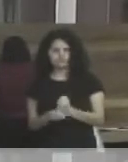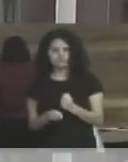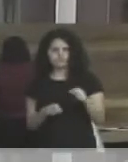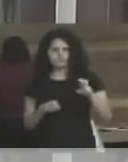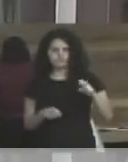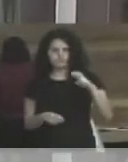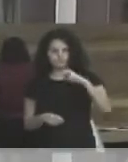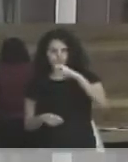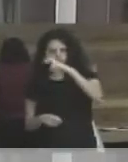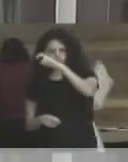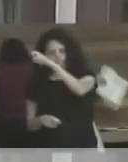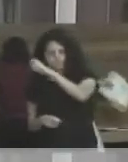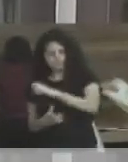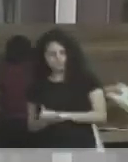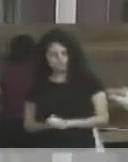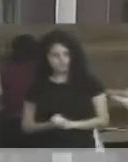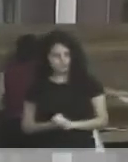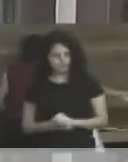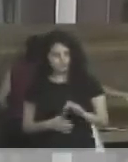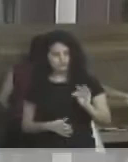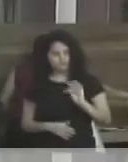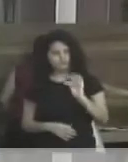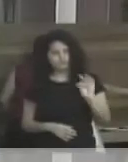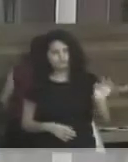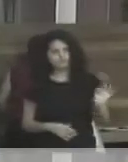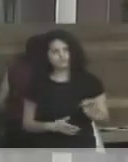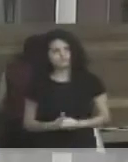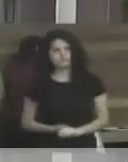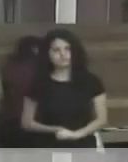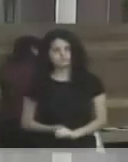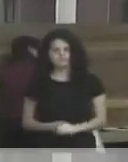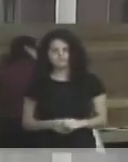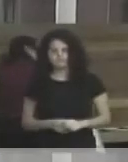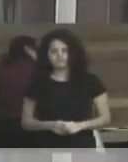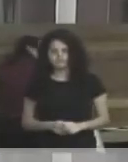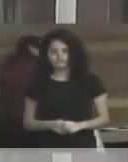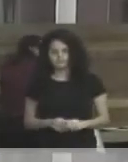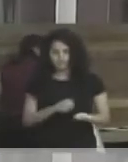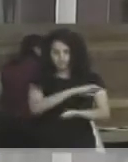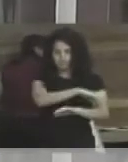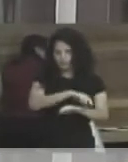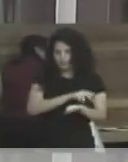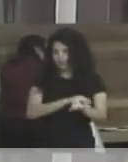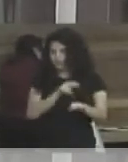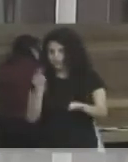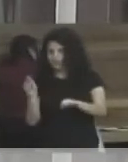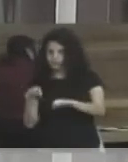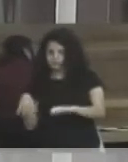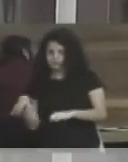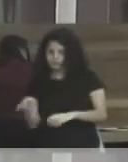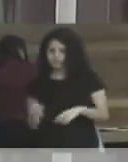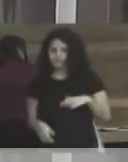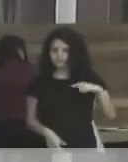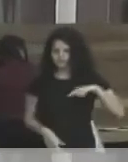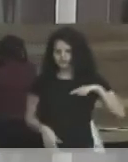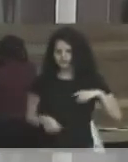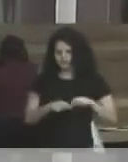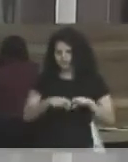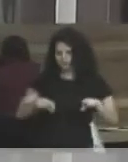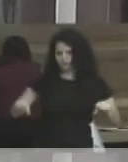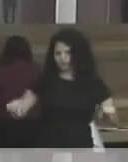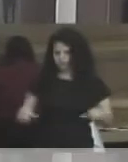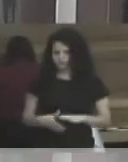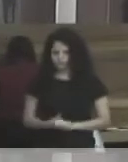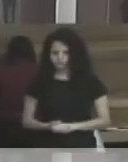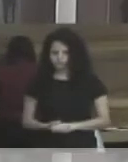Paz, no Morro da Constância, no Frade, até a Rua Cunhambebe, né? Entre aspas, já existe um caminho, só que um caminho que, por